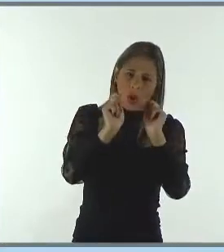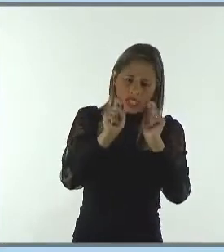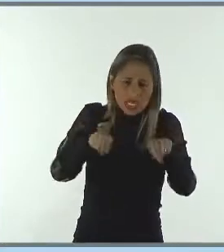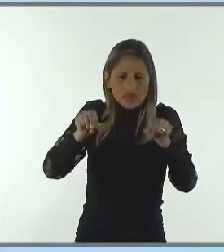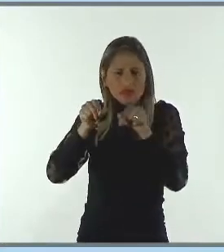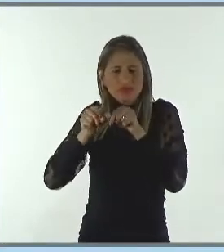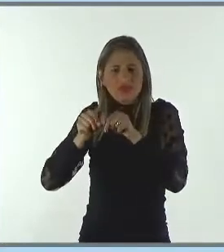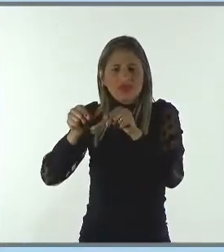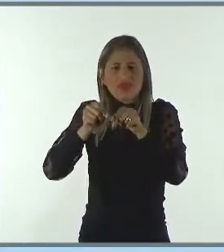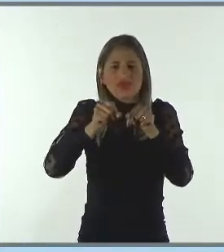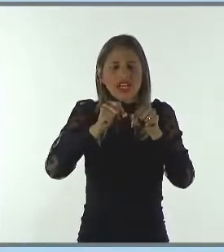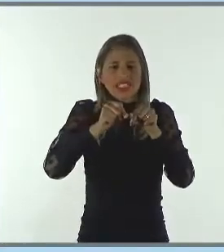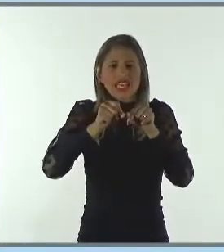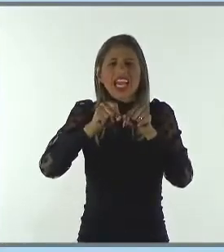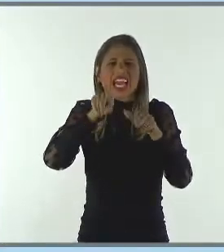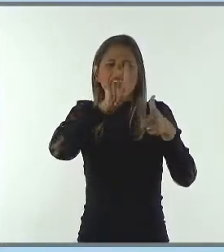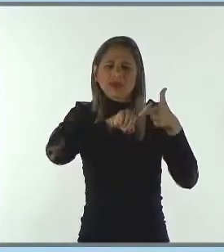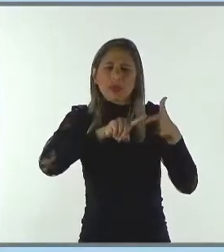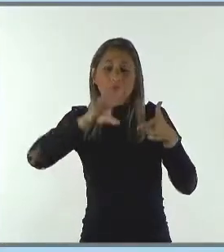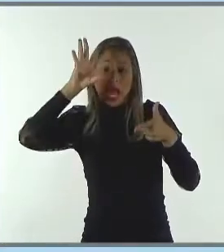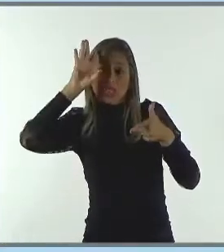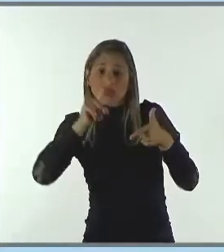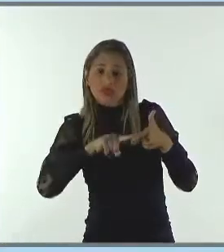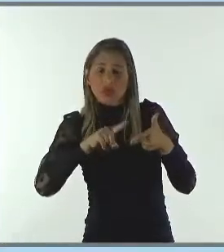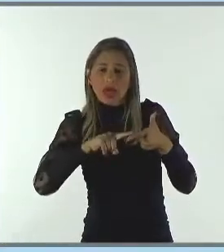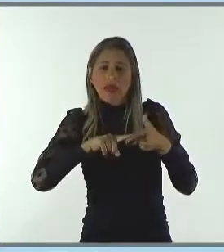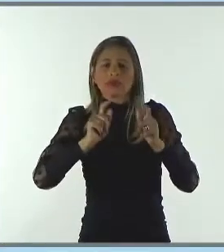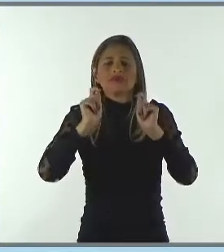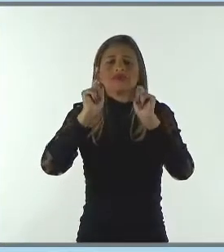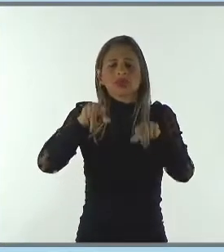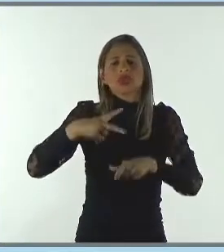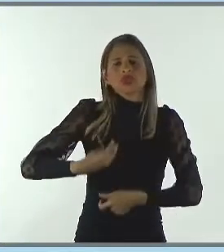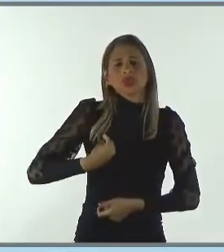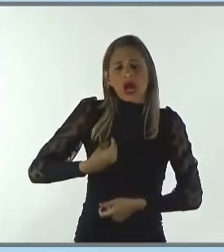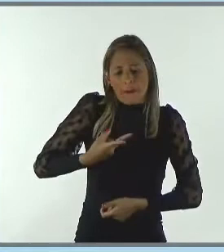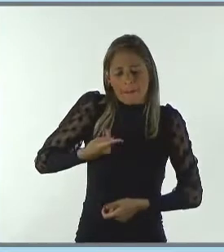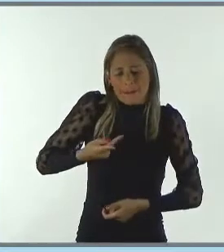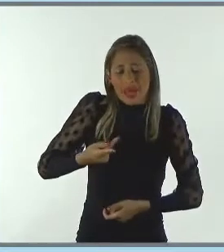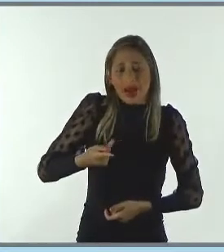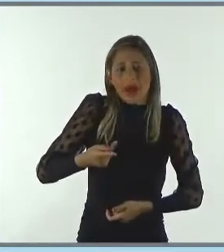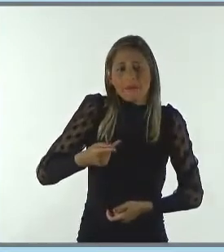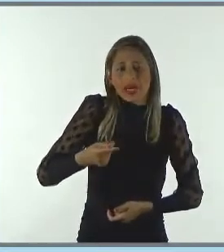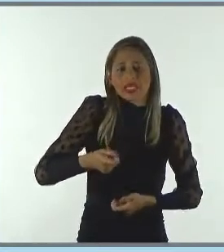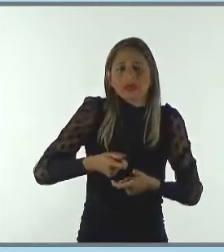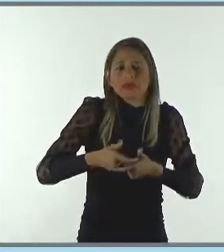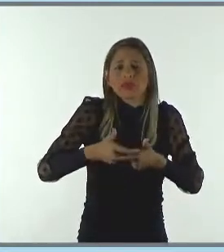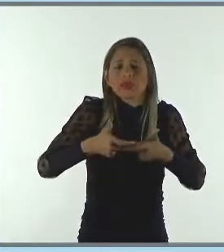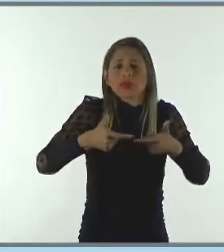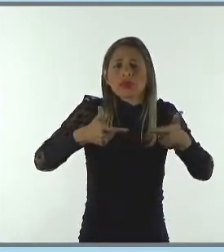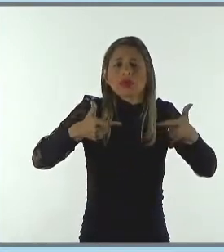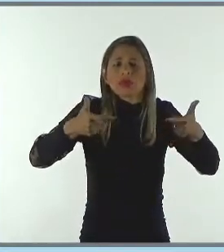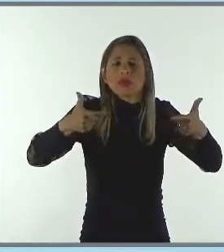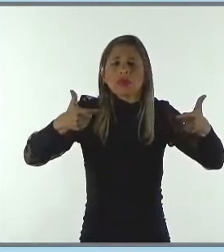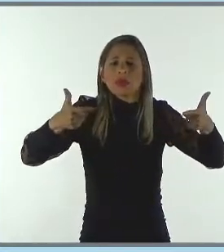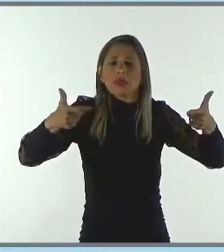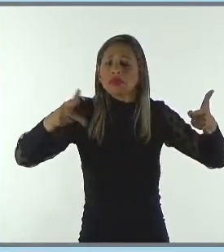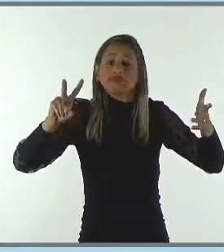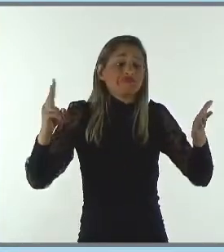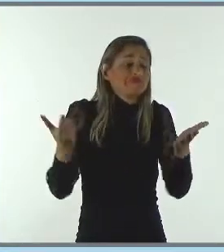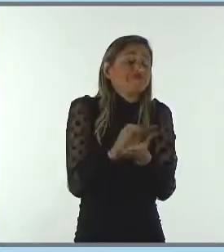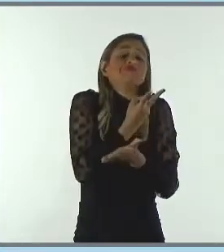abordar esse caos, durar, permanecer e crescer nesse